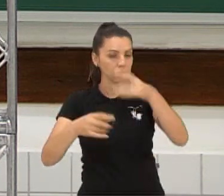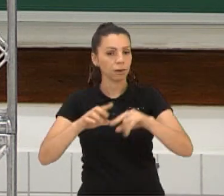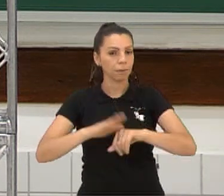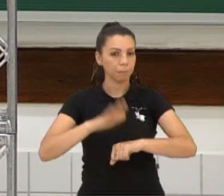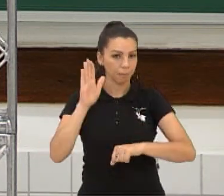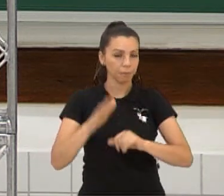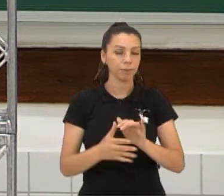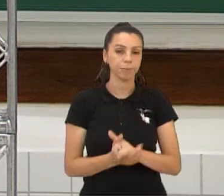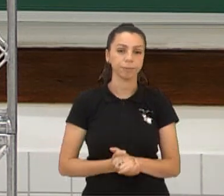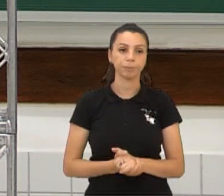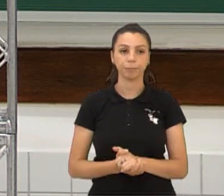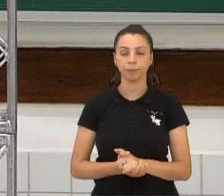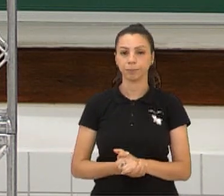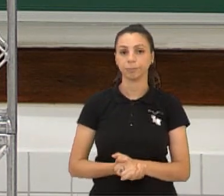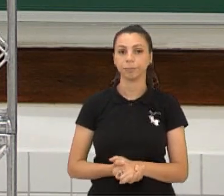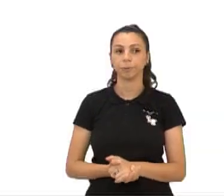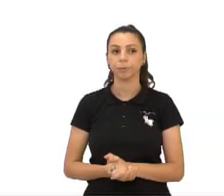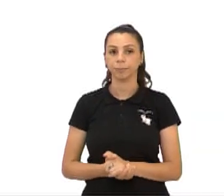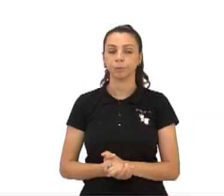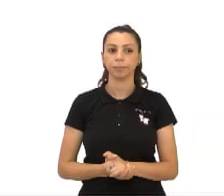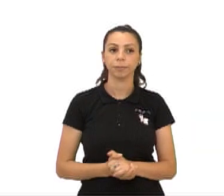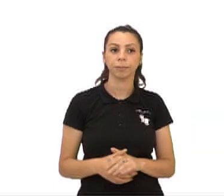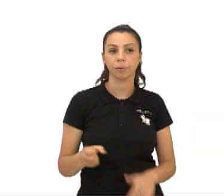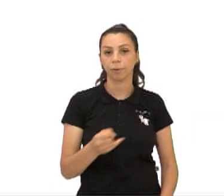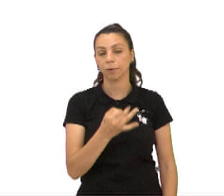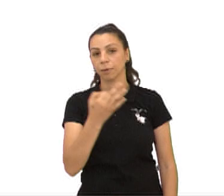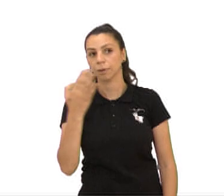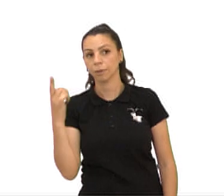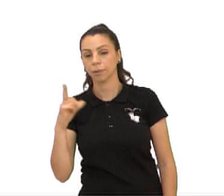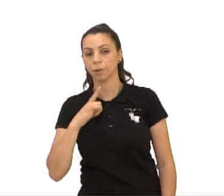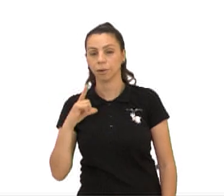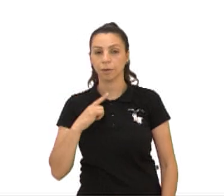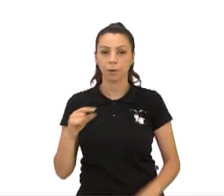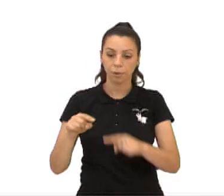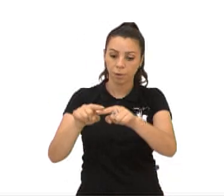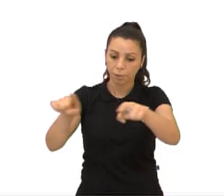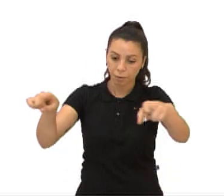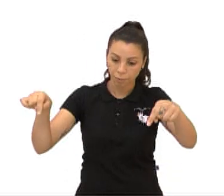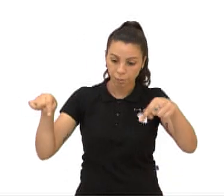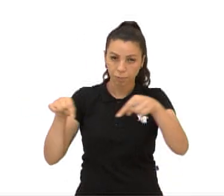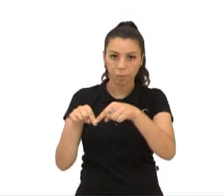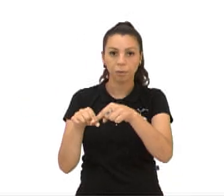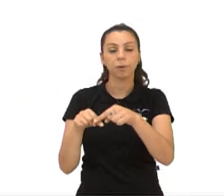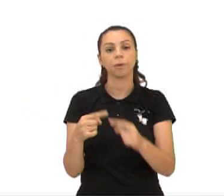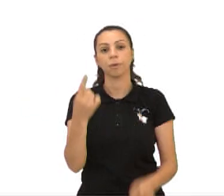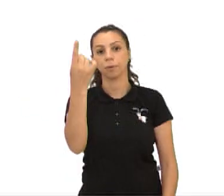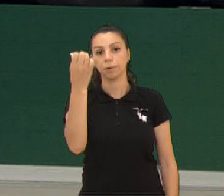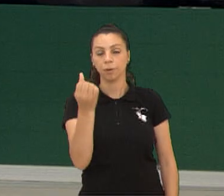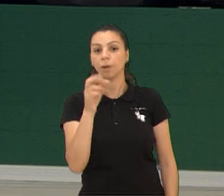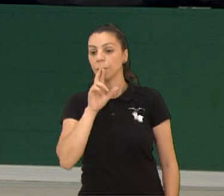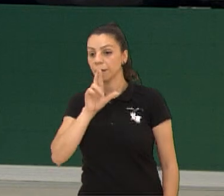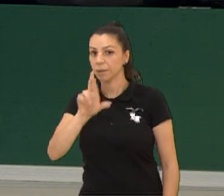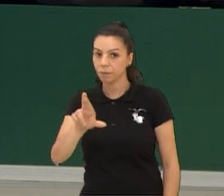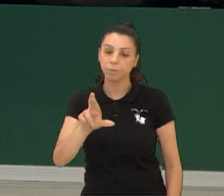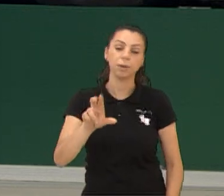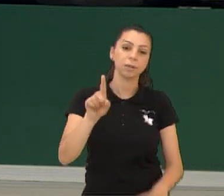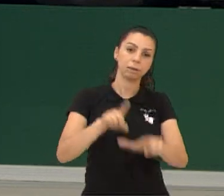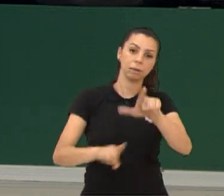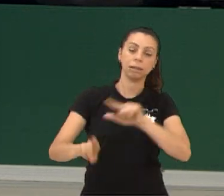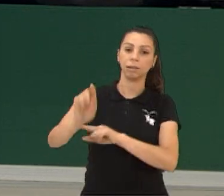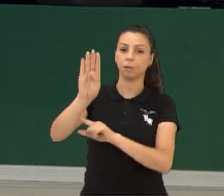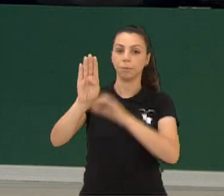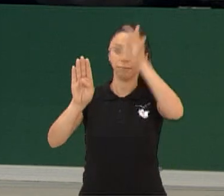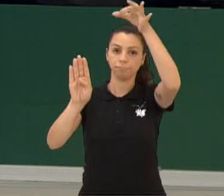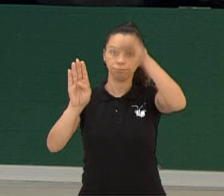isso, beleza? Próximo. Quantos metros quadrados tem o piso, então? Opa, próximo não, a resposta, né? Letra B, 16